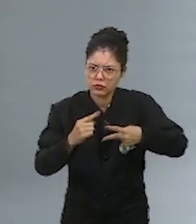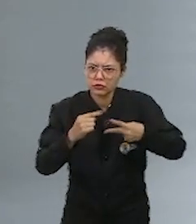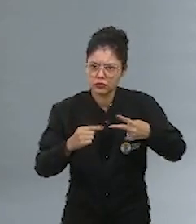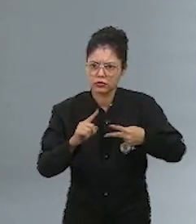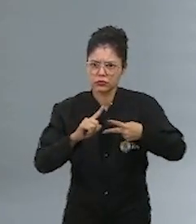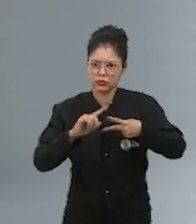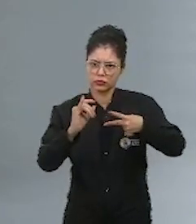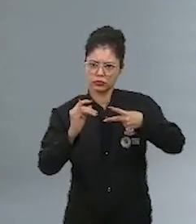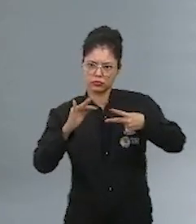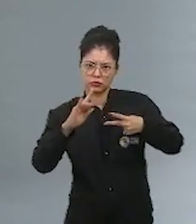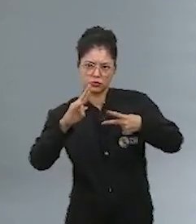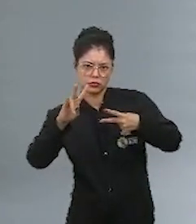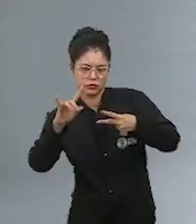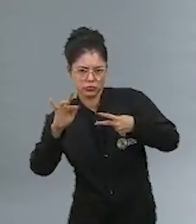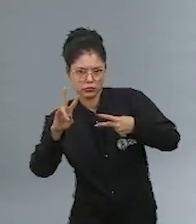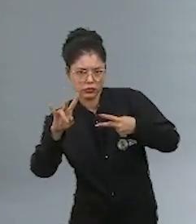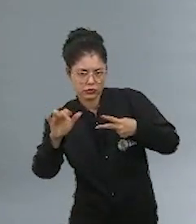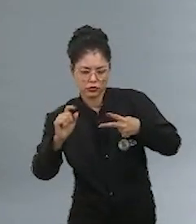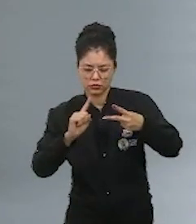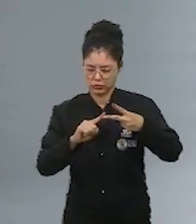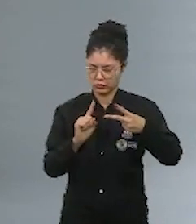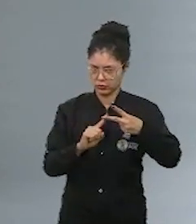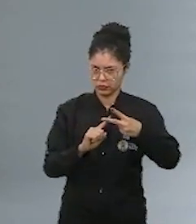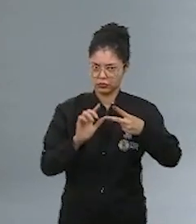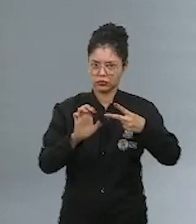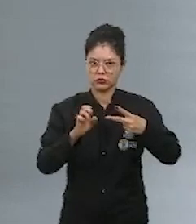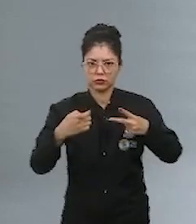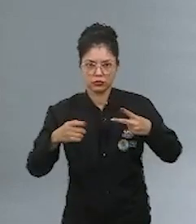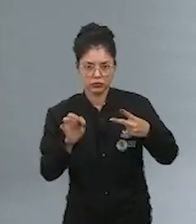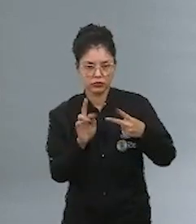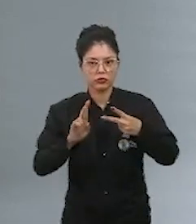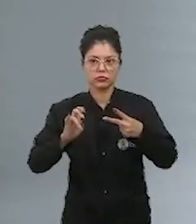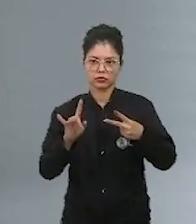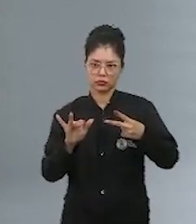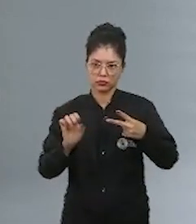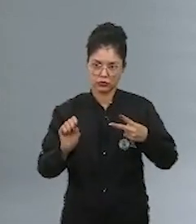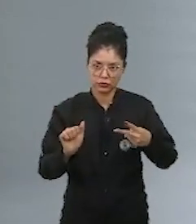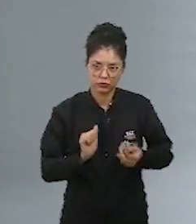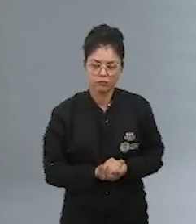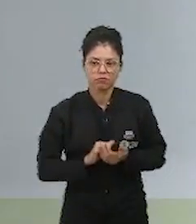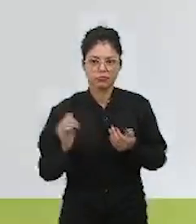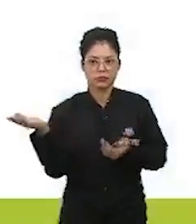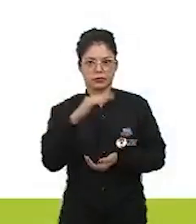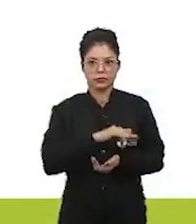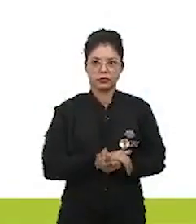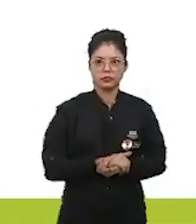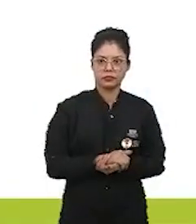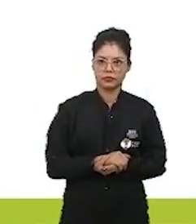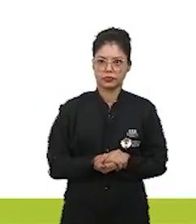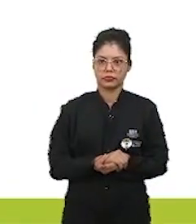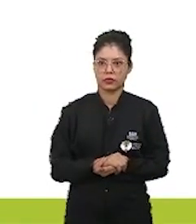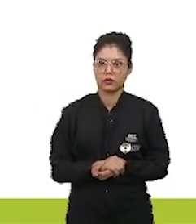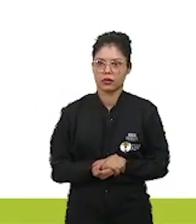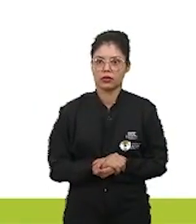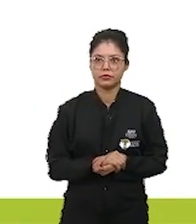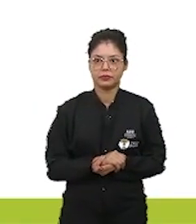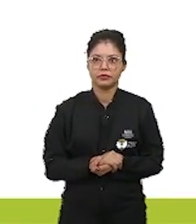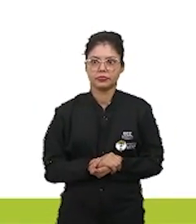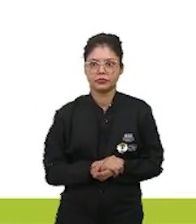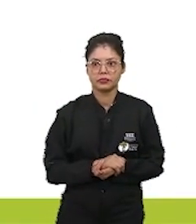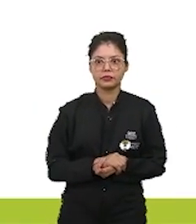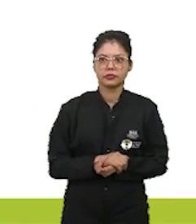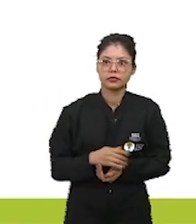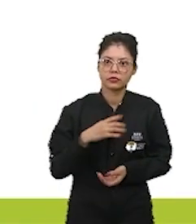rocha magmática intrusiva para uma rocha magmática extrusiva? Então, vamos lá. Rochas magmáticas